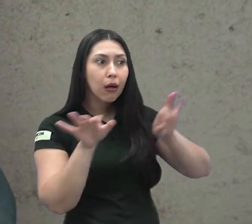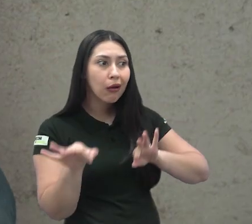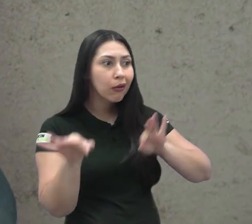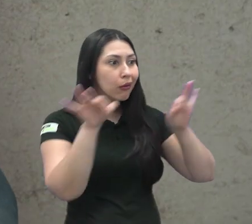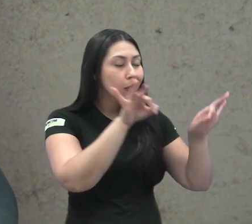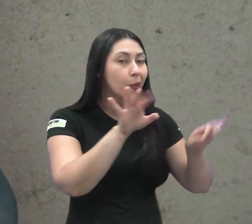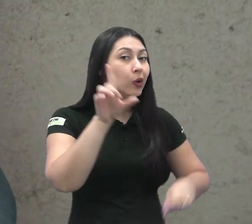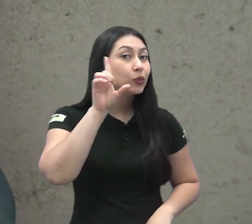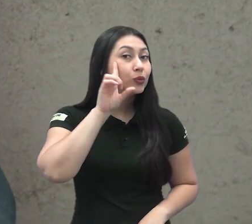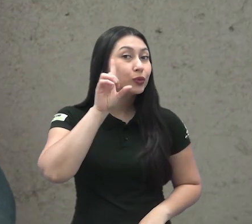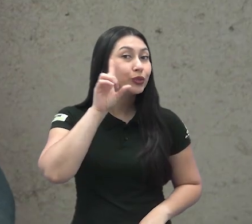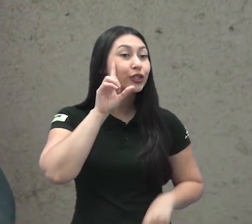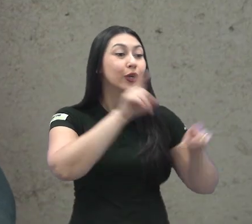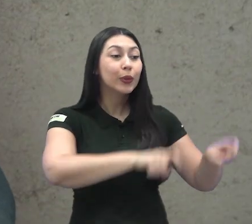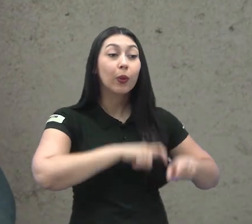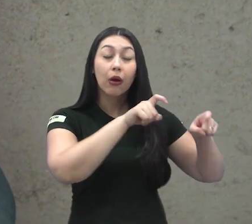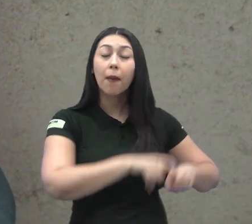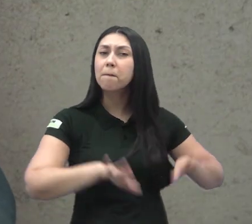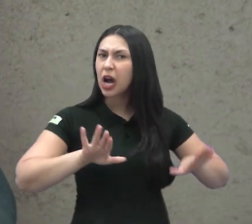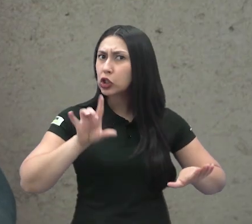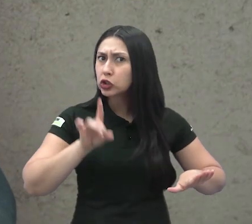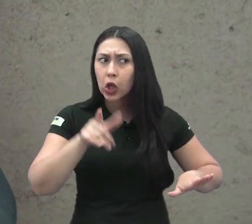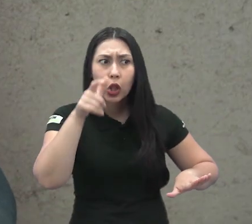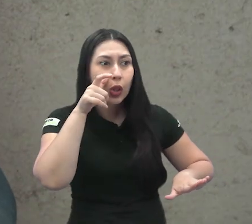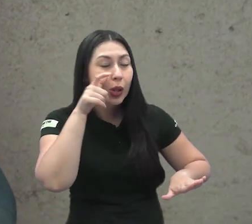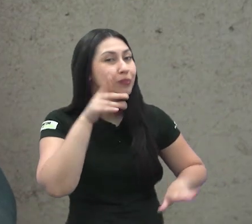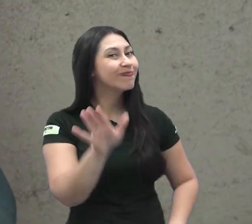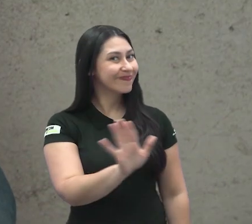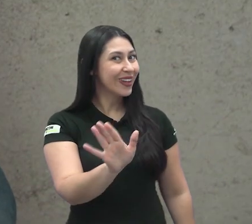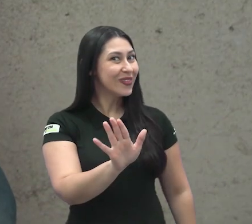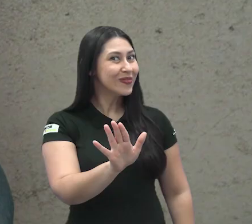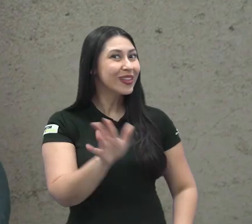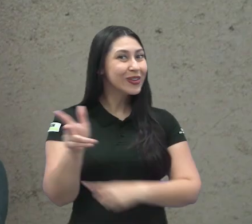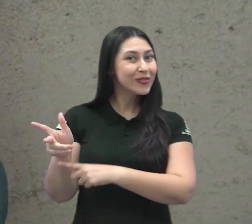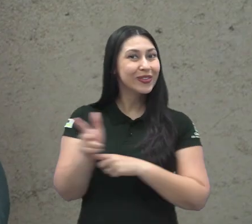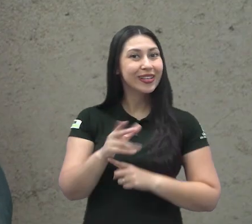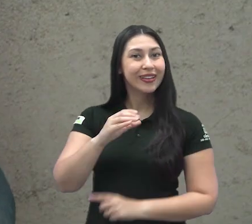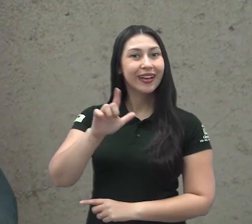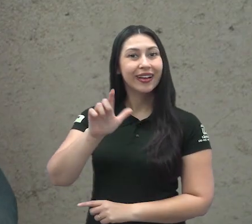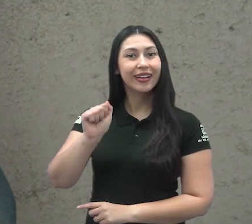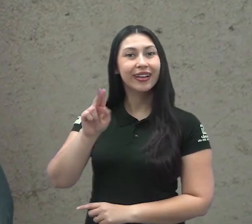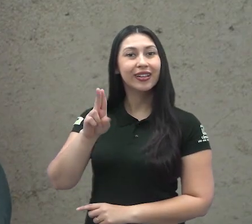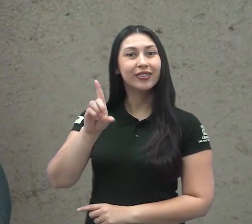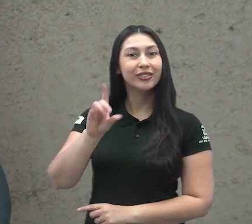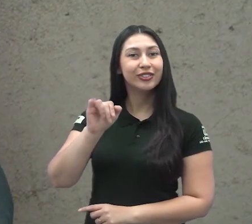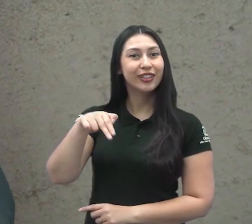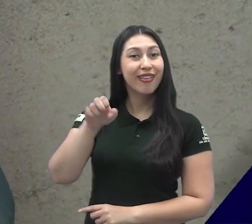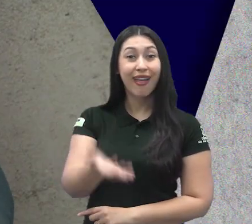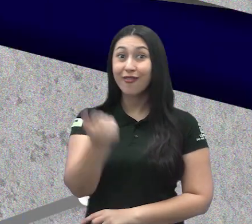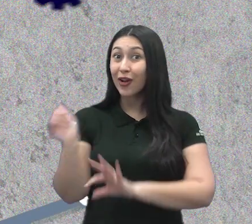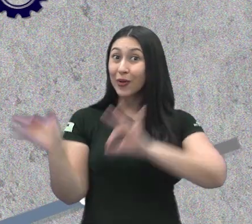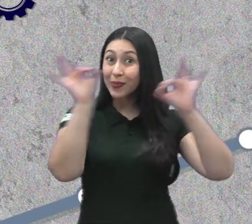perto a rotina no campo. E olha que ela não ficou só olhando não, viu? As imagens são do cinegrafista Claudinei Salles. Vamos